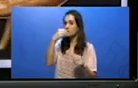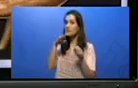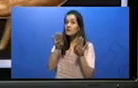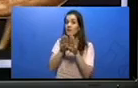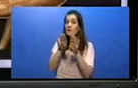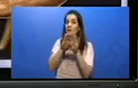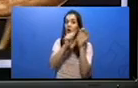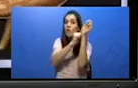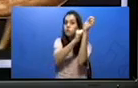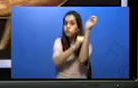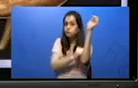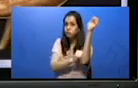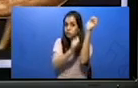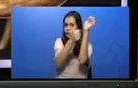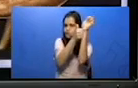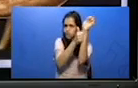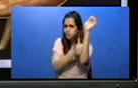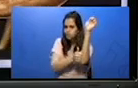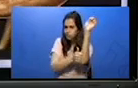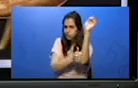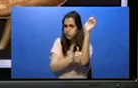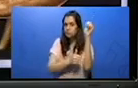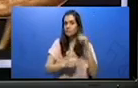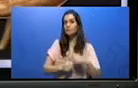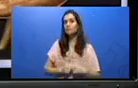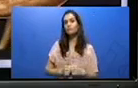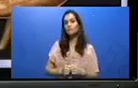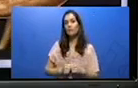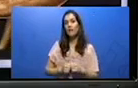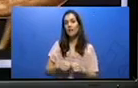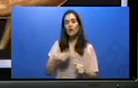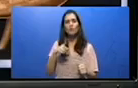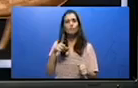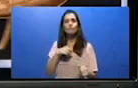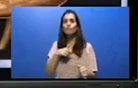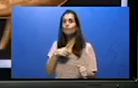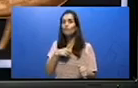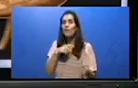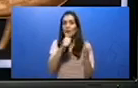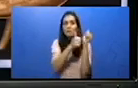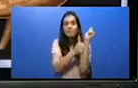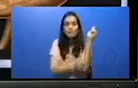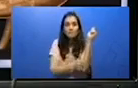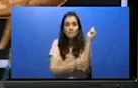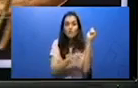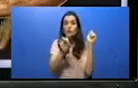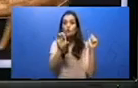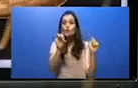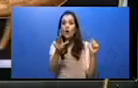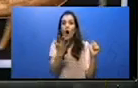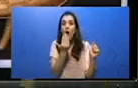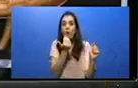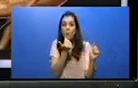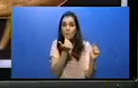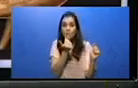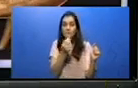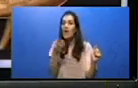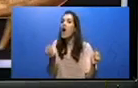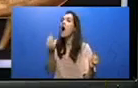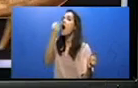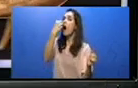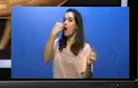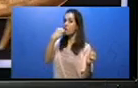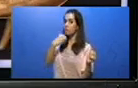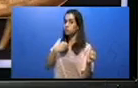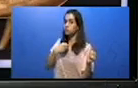excrementos. O plateuminto não tem ânus, só tem boca. Então o alimento entra pela boca, é digerido ao longo do tubo digestório,